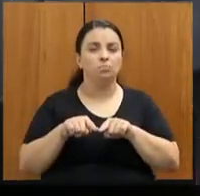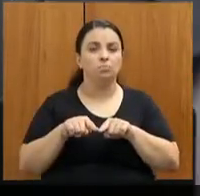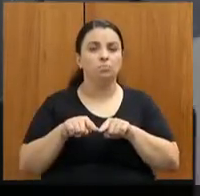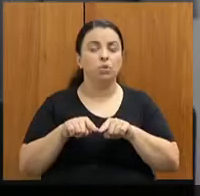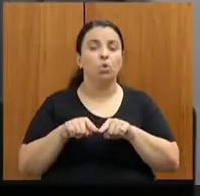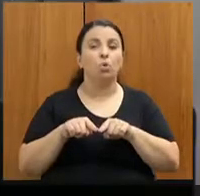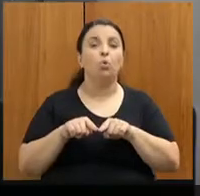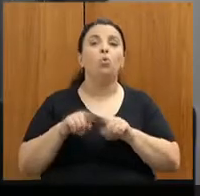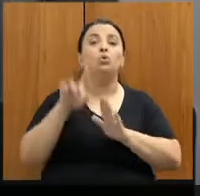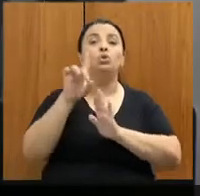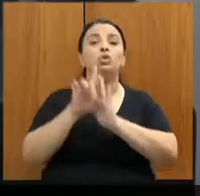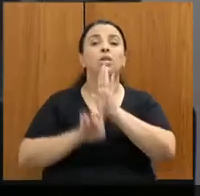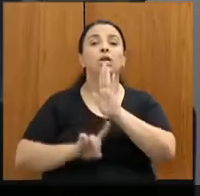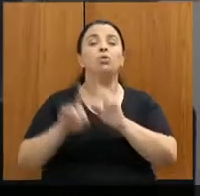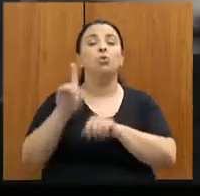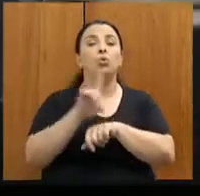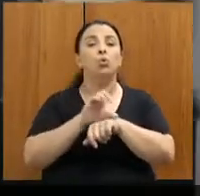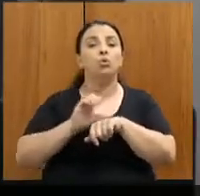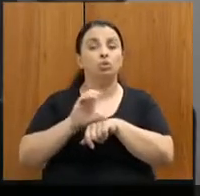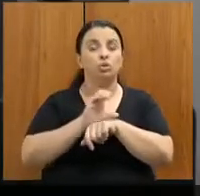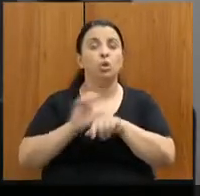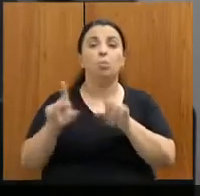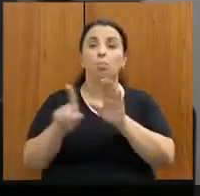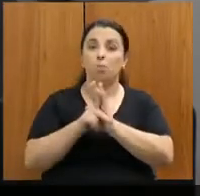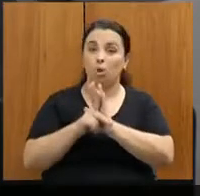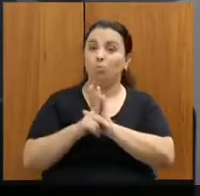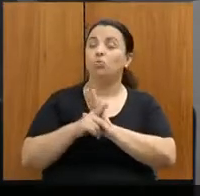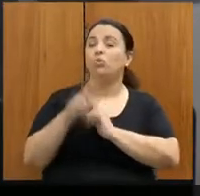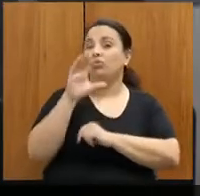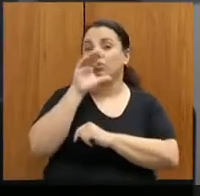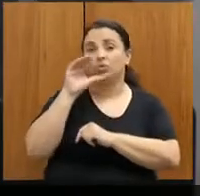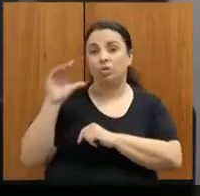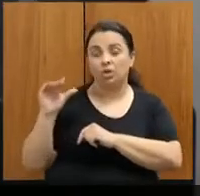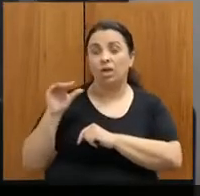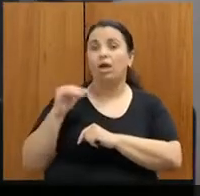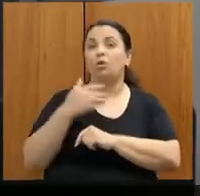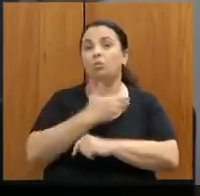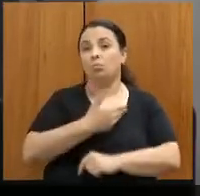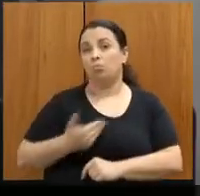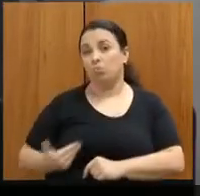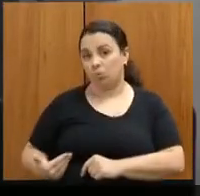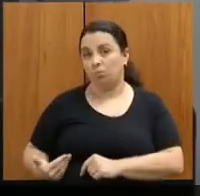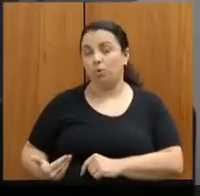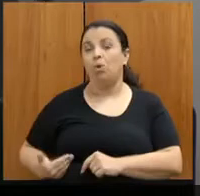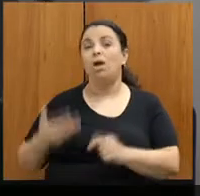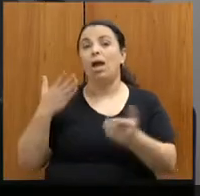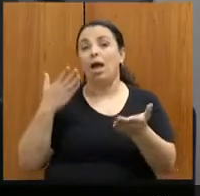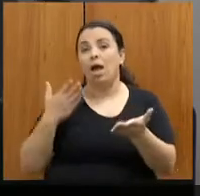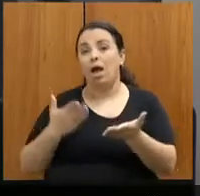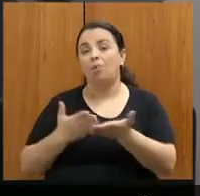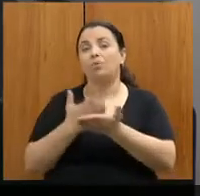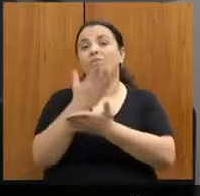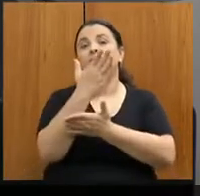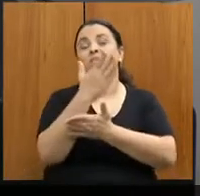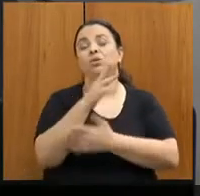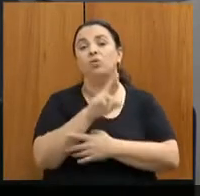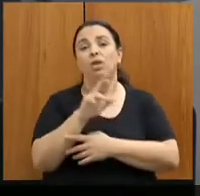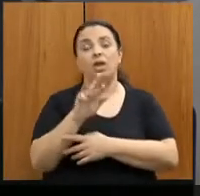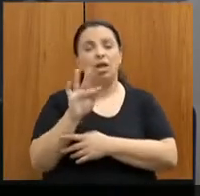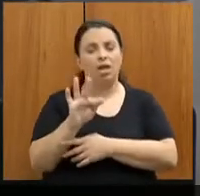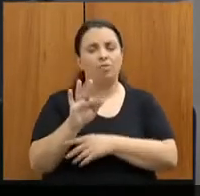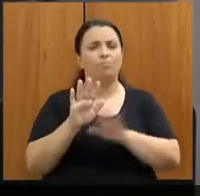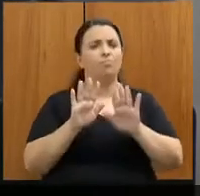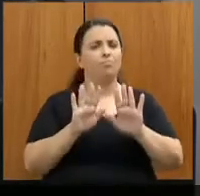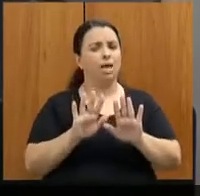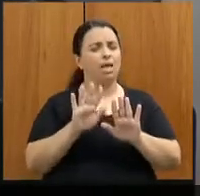o direito constitucional do Servidor Público a aprovação do regime de recuperação fiscal mesmo